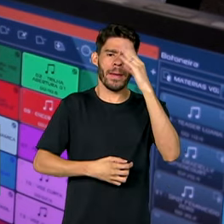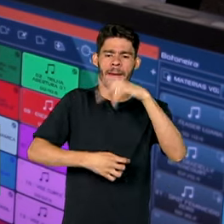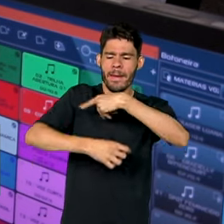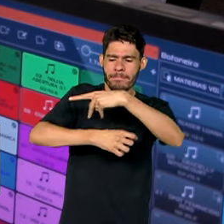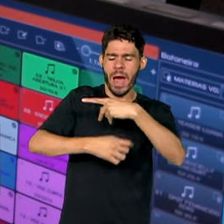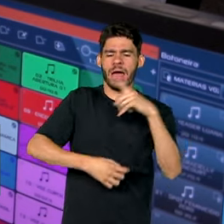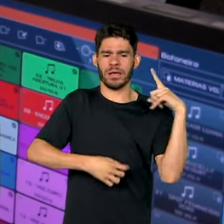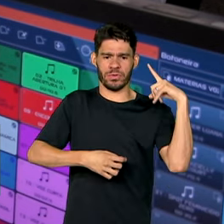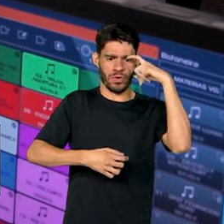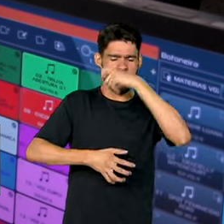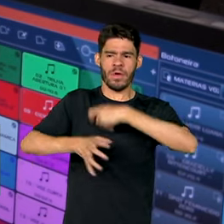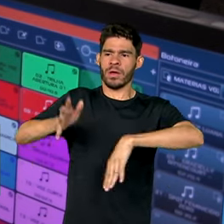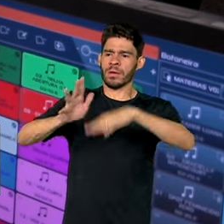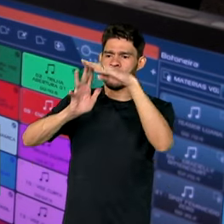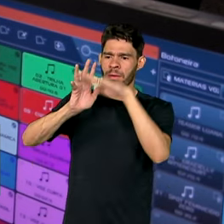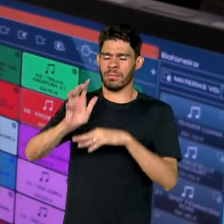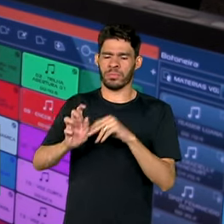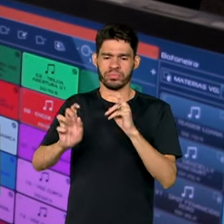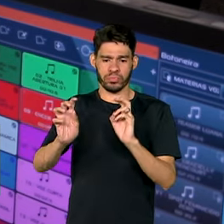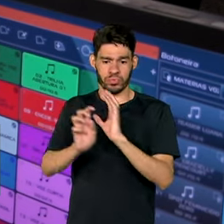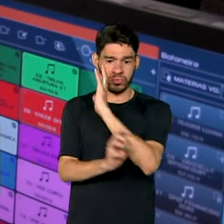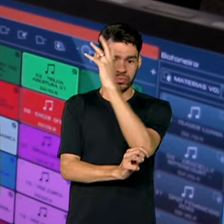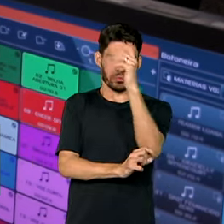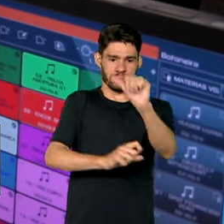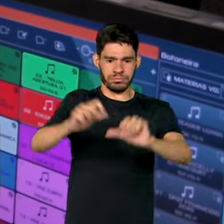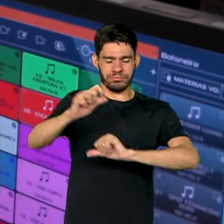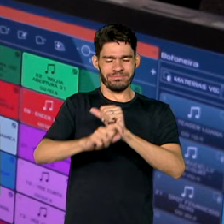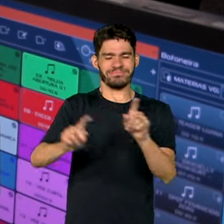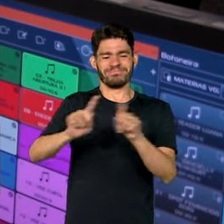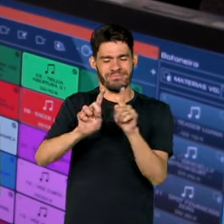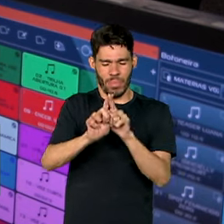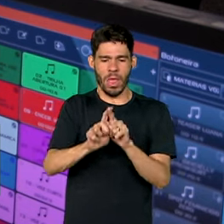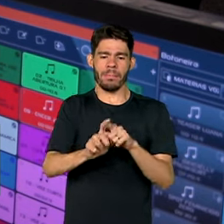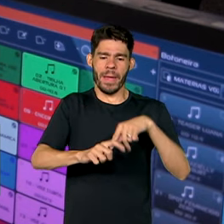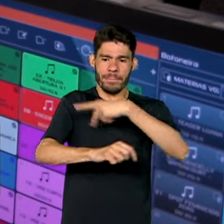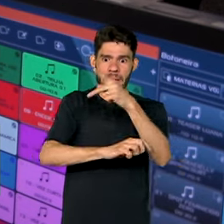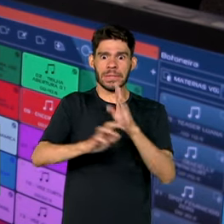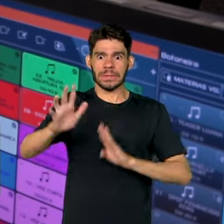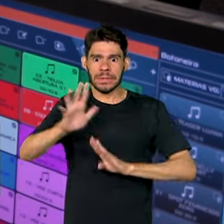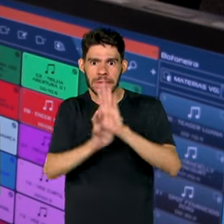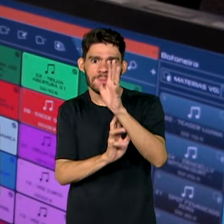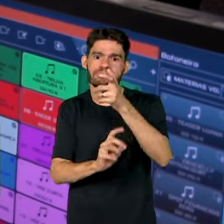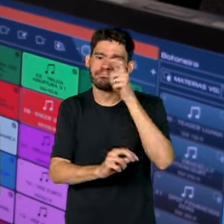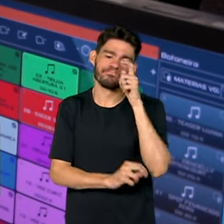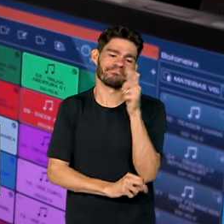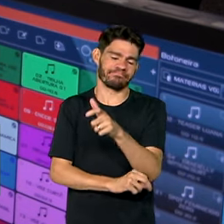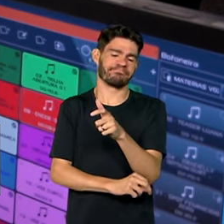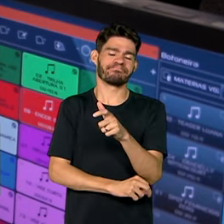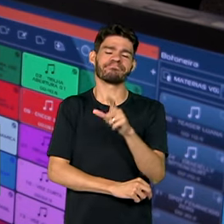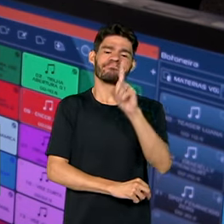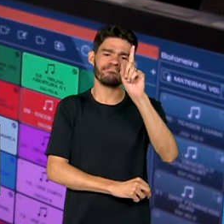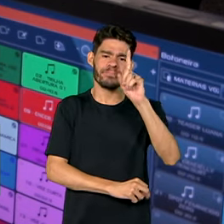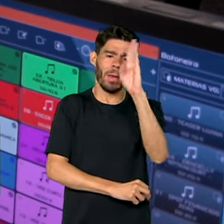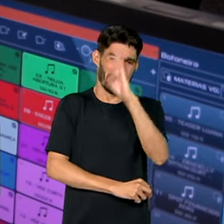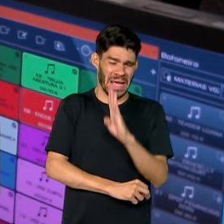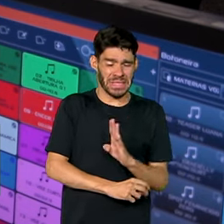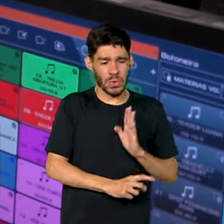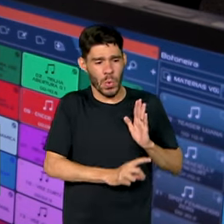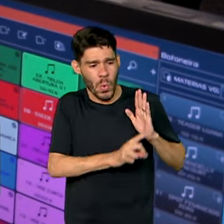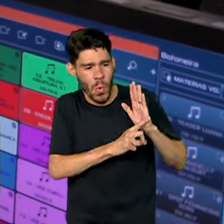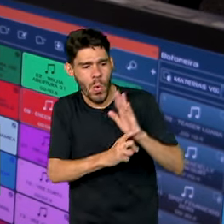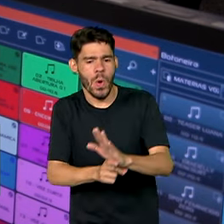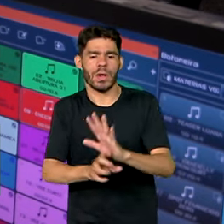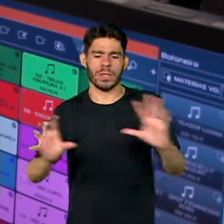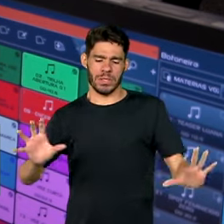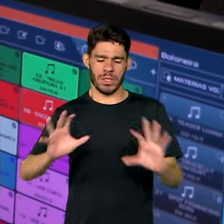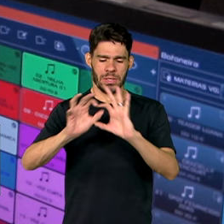essa pauta de mudança do clima com os países que querem avançar muito mais rápido então é um é um país que tem ajudado a criar essas